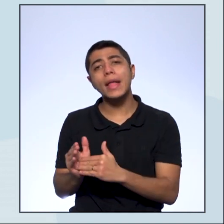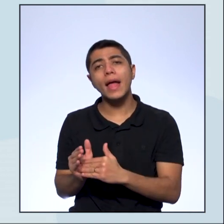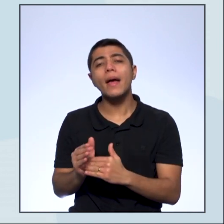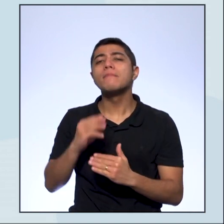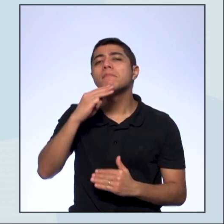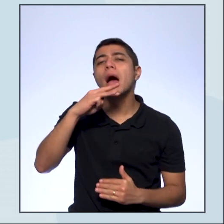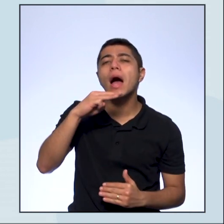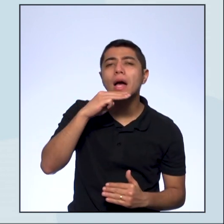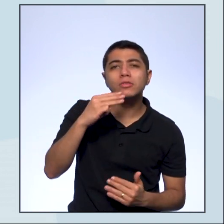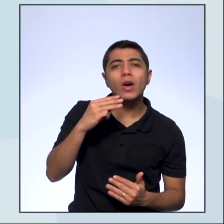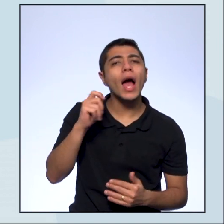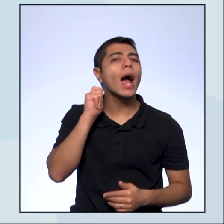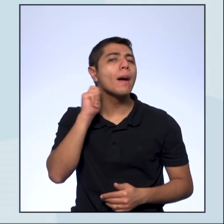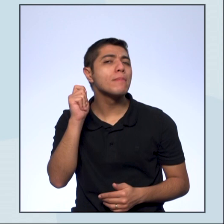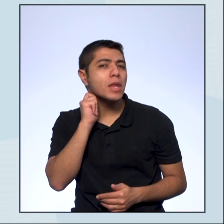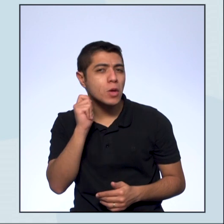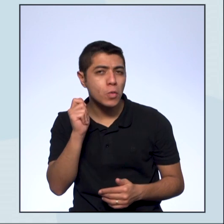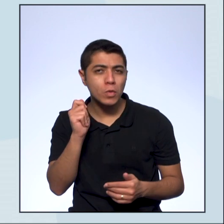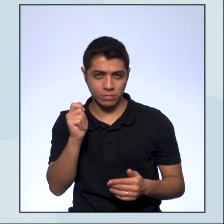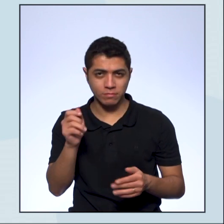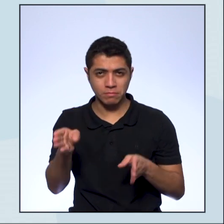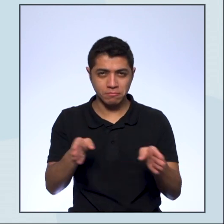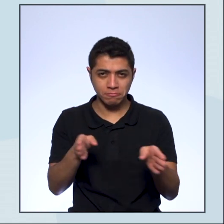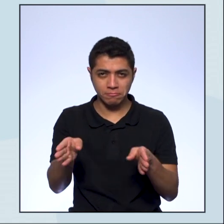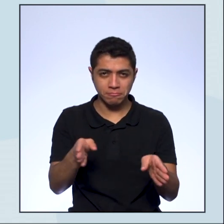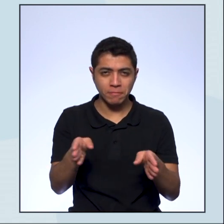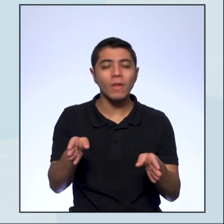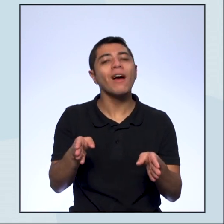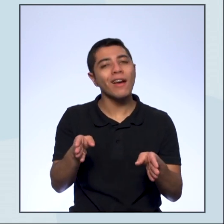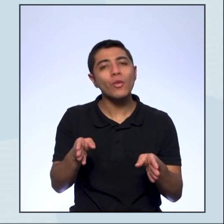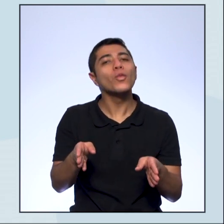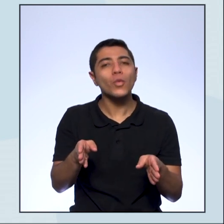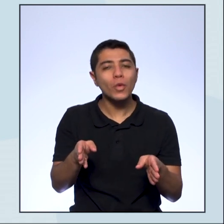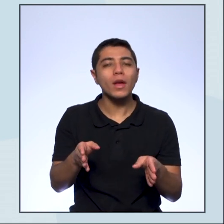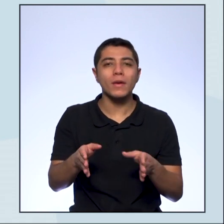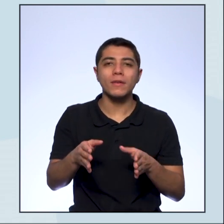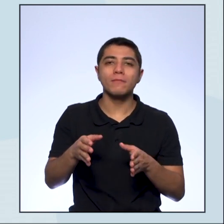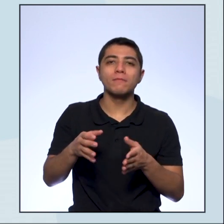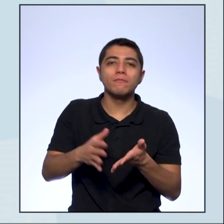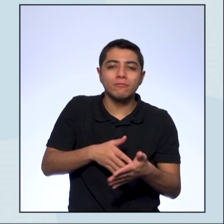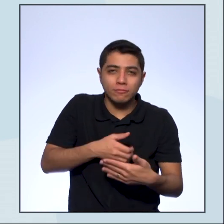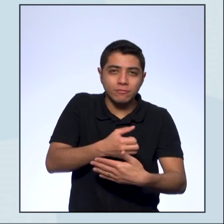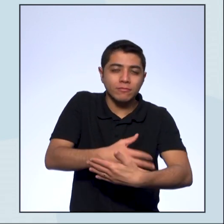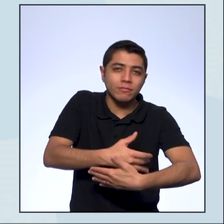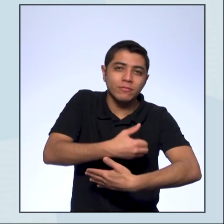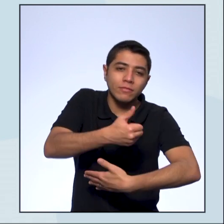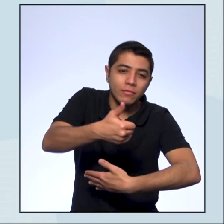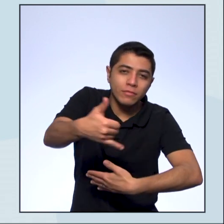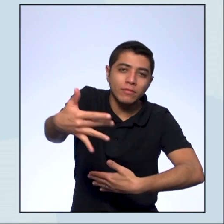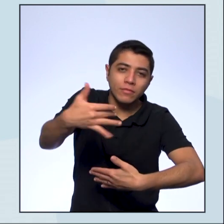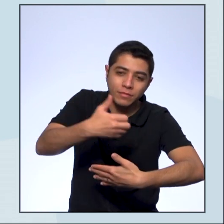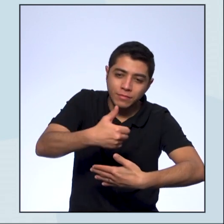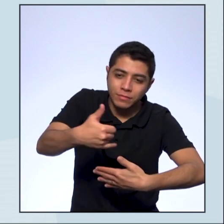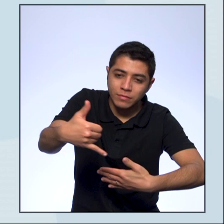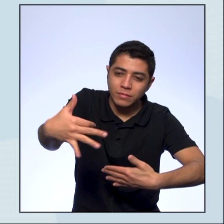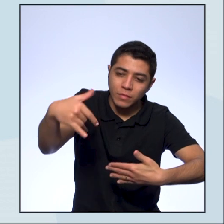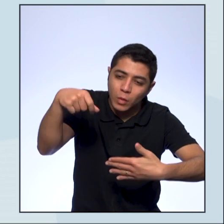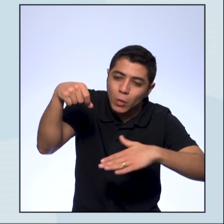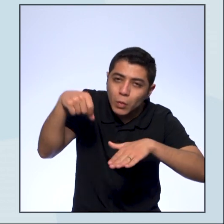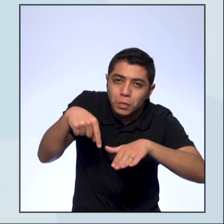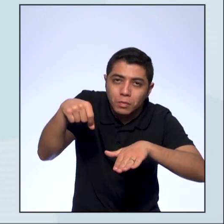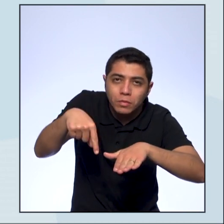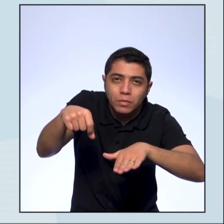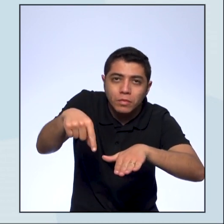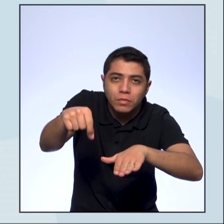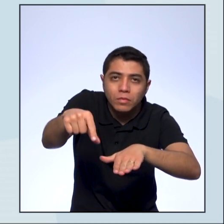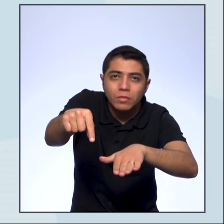começa o período do plantio, Quanto antes terminar, melhor. para lá entre maio e junho eles estarem realizando a